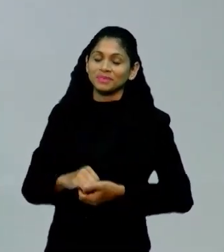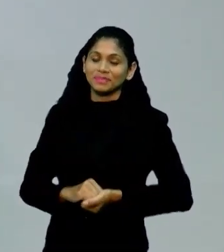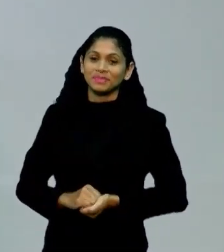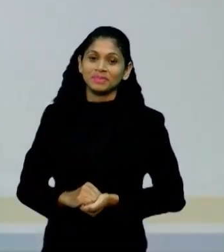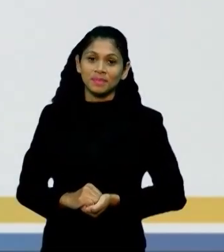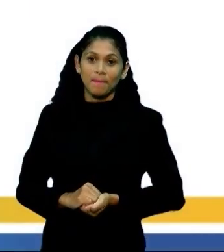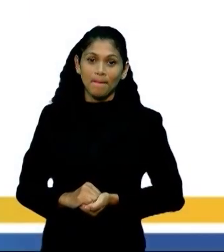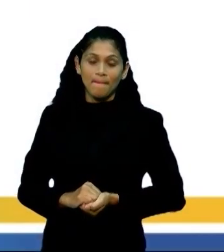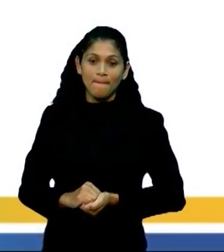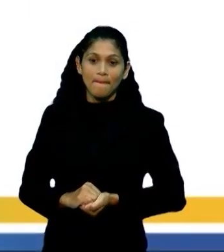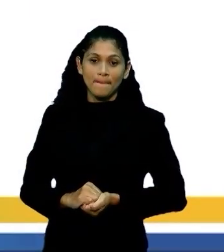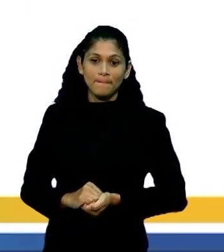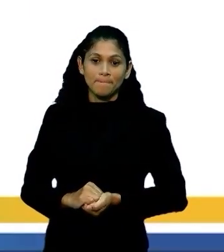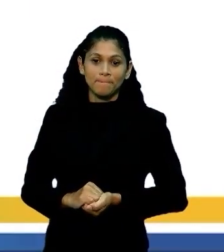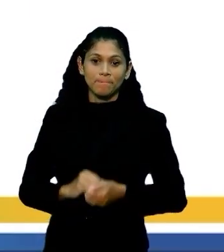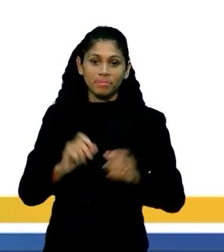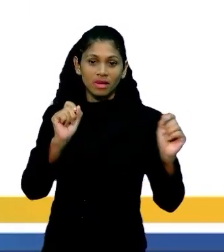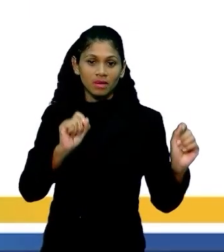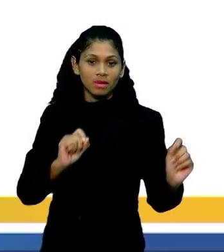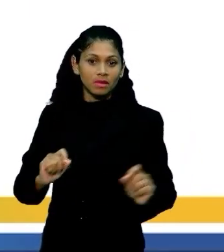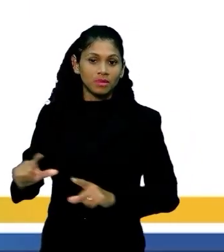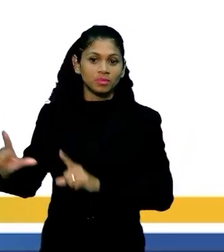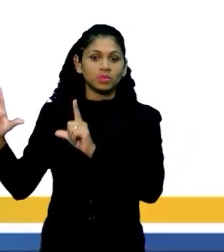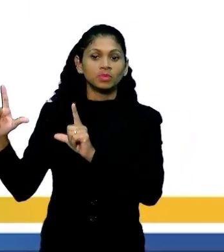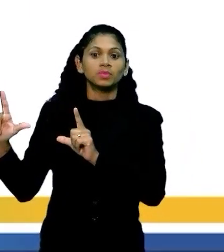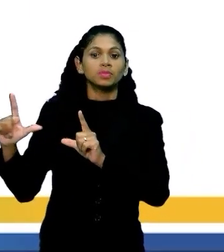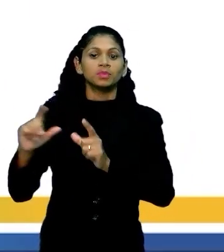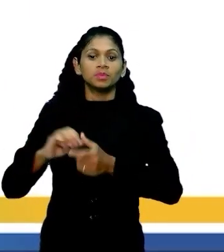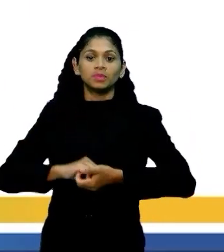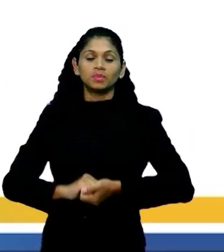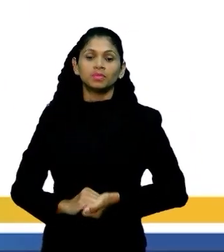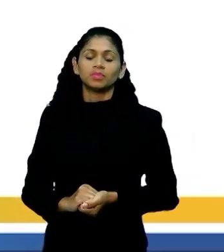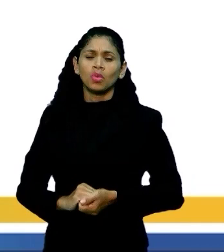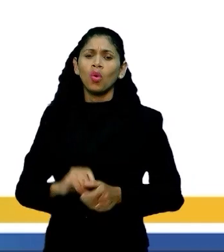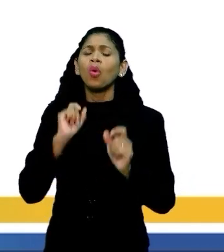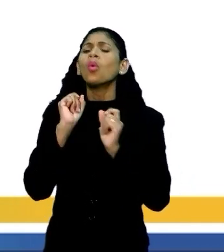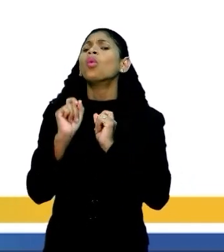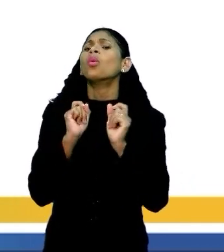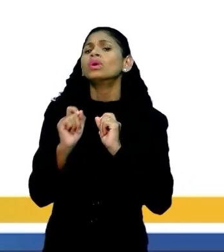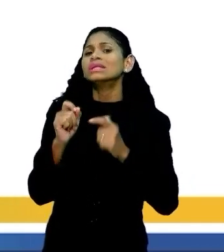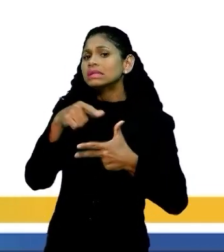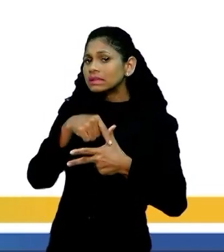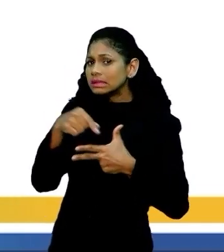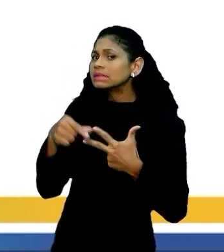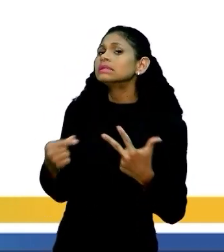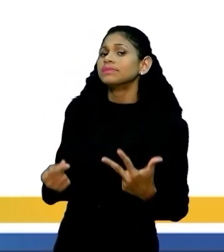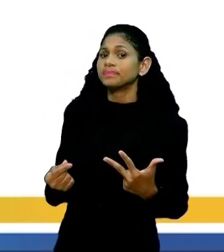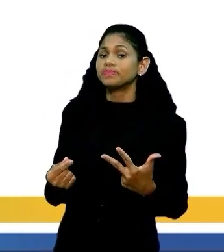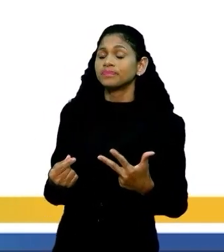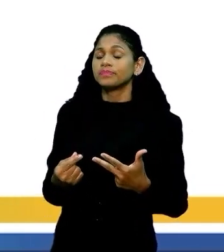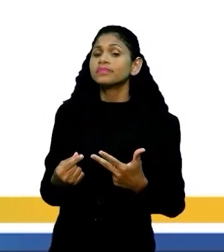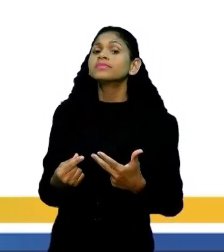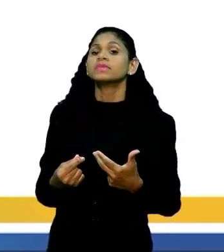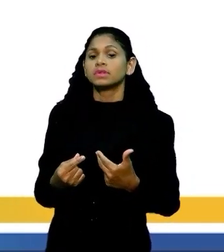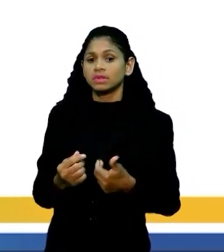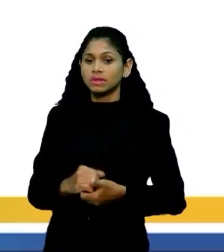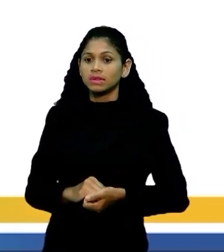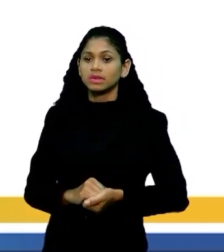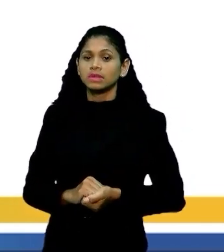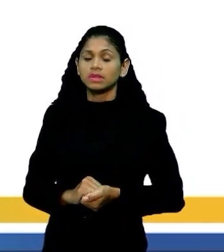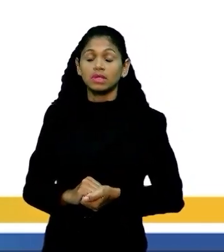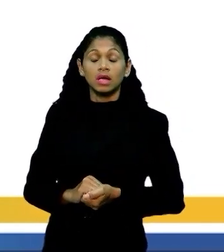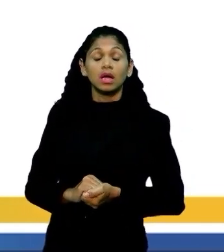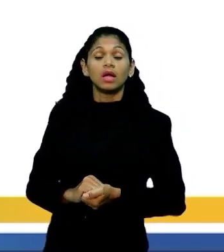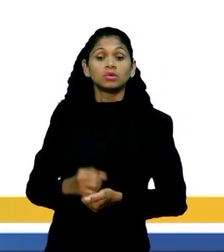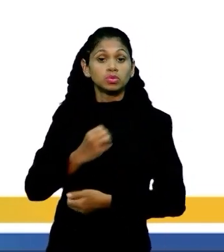possibilidades então foca na tela que a gente vai entender agora o que é o ENEM de forma geral vocês sabem que Enem é o Exame Nacional do Ensino